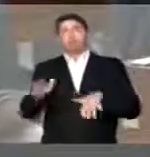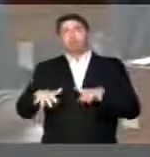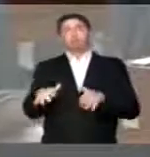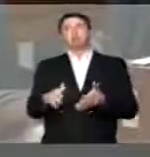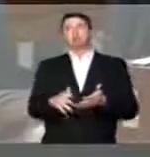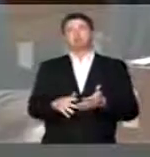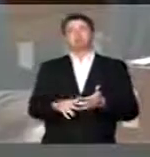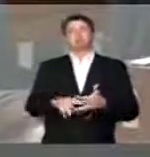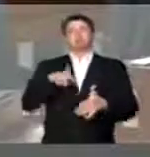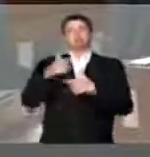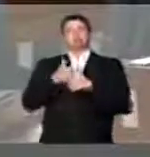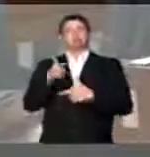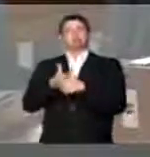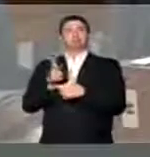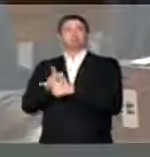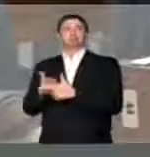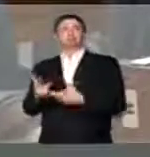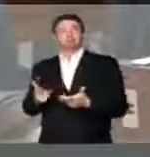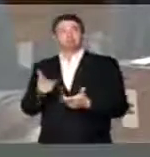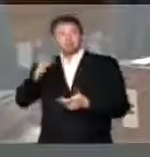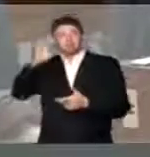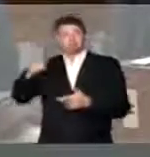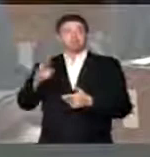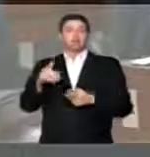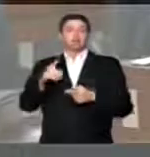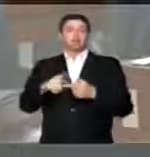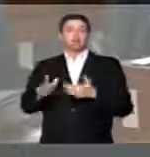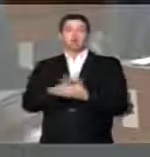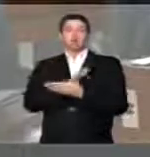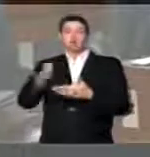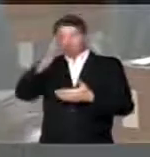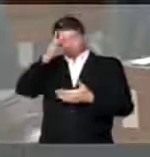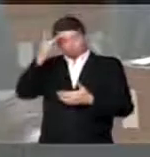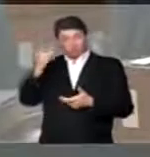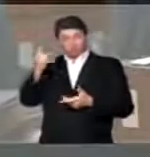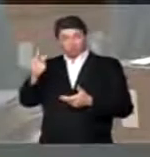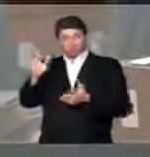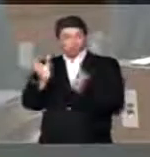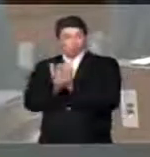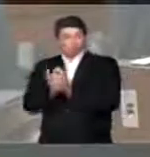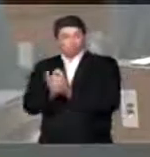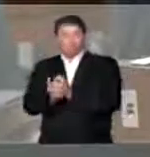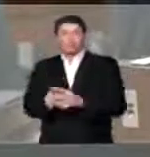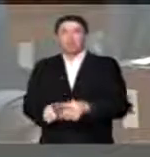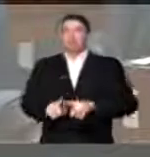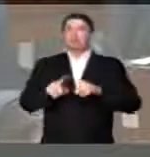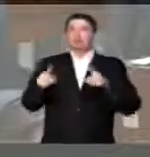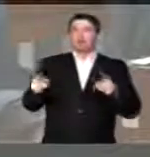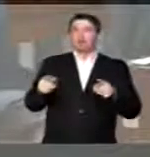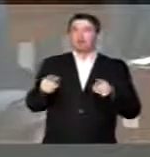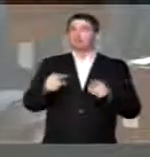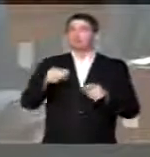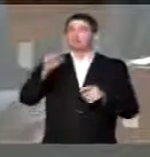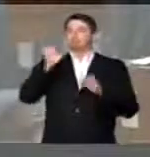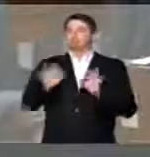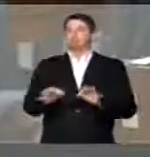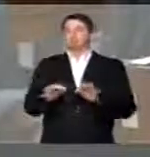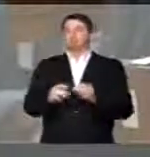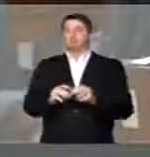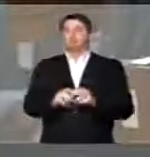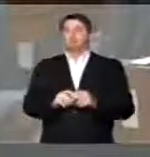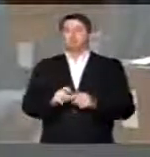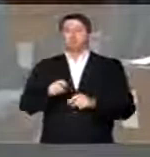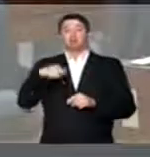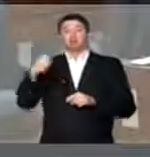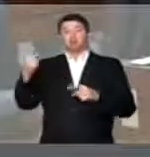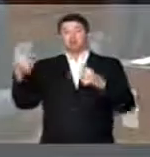vezes, hostilizado, especialmente por alguns membros da bancada do PT. Só que uma coisa é certa, quem